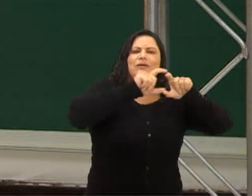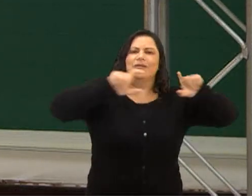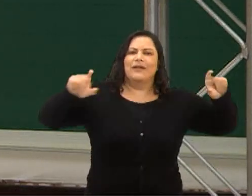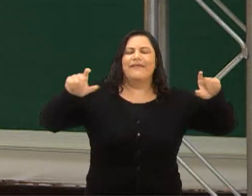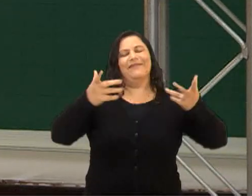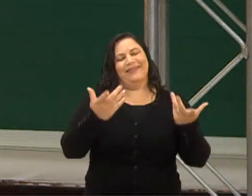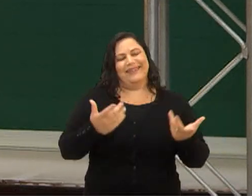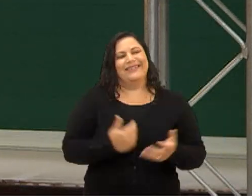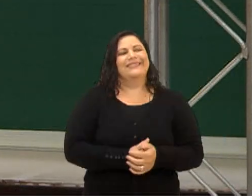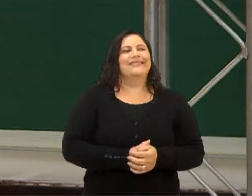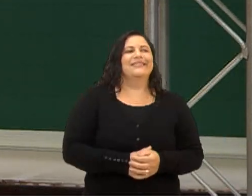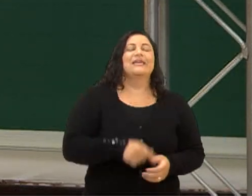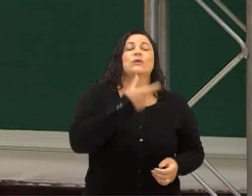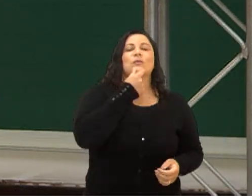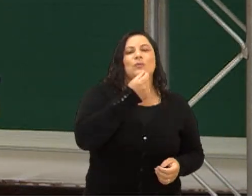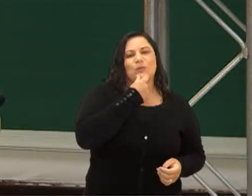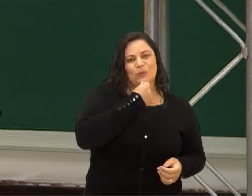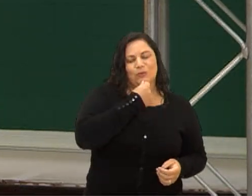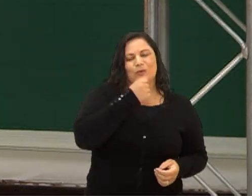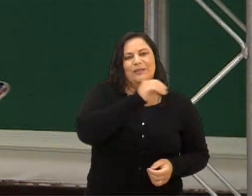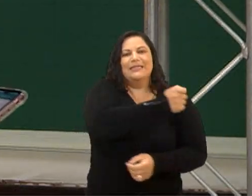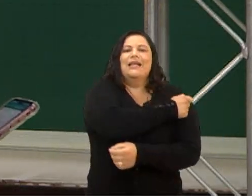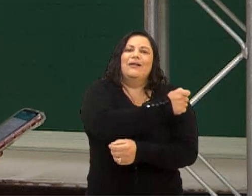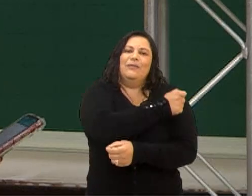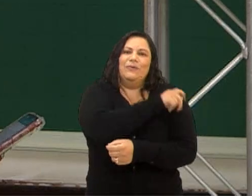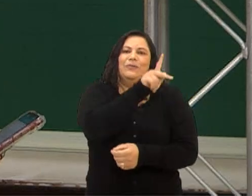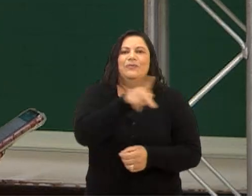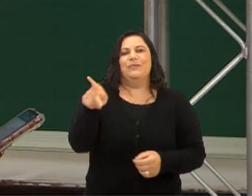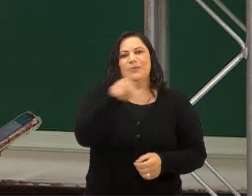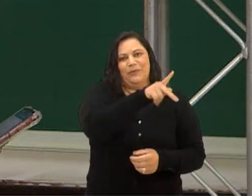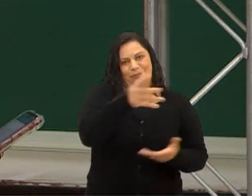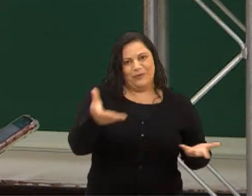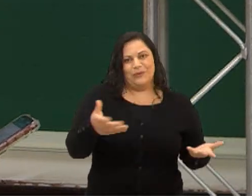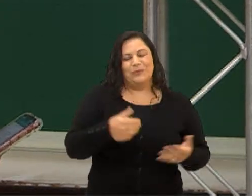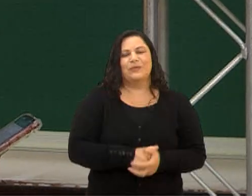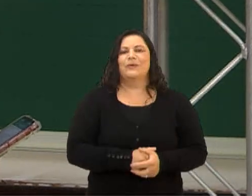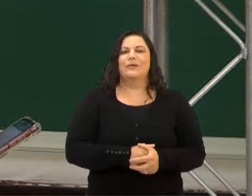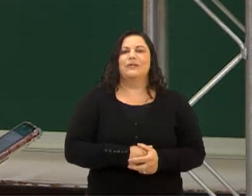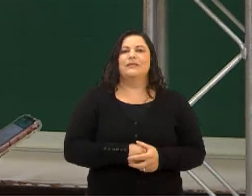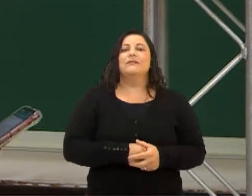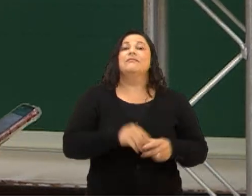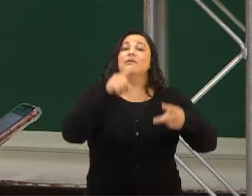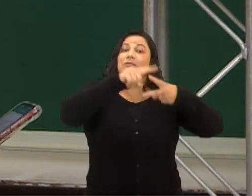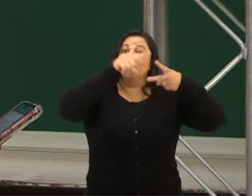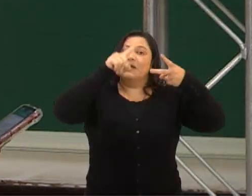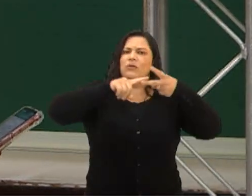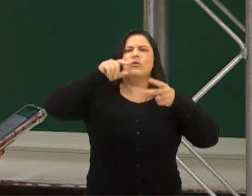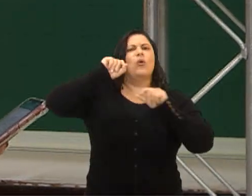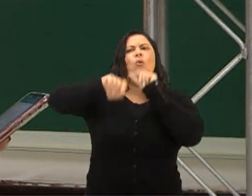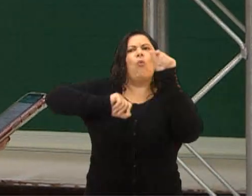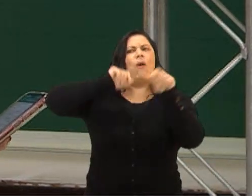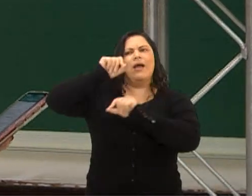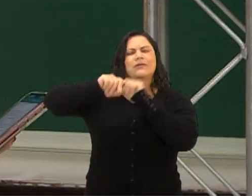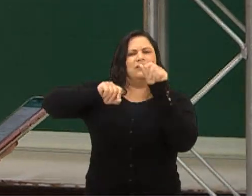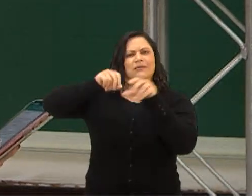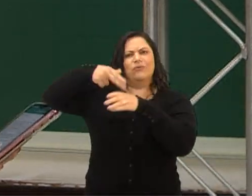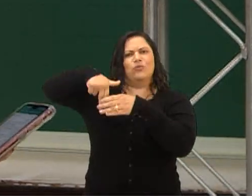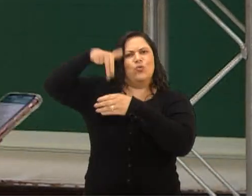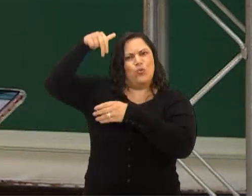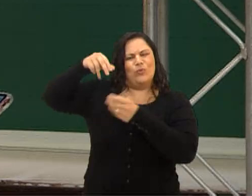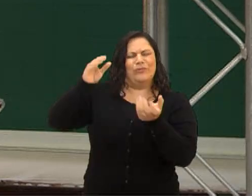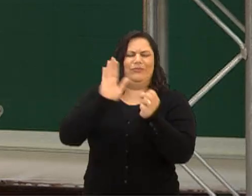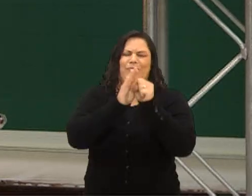tenho que são os alunos e os professores. Portanto, nós temos dois núcleos, pessoal. Quais são os dois núcleos desse